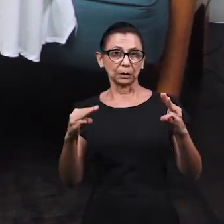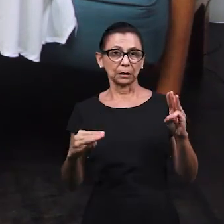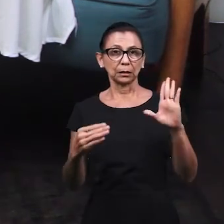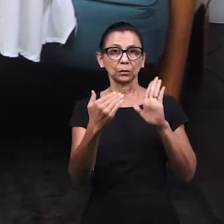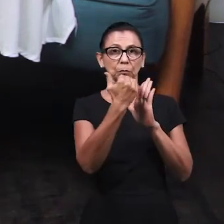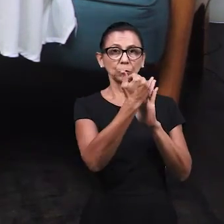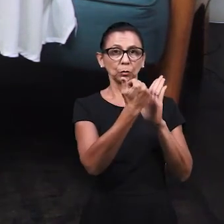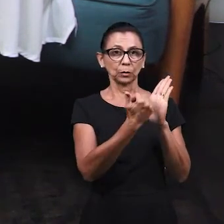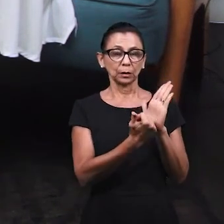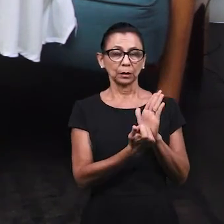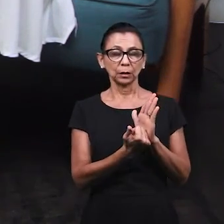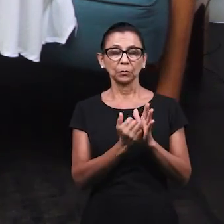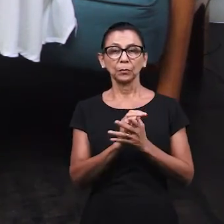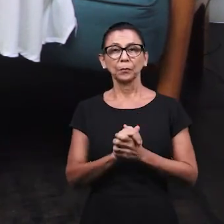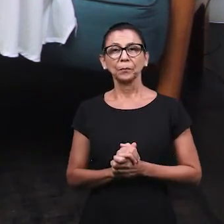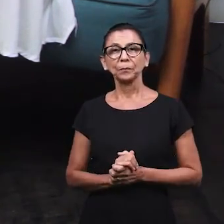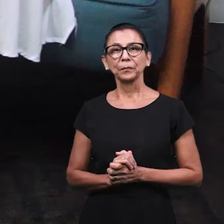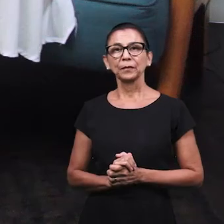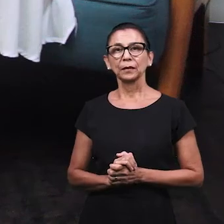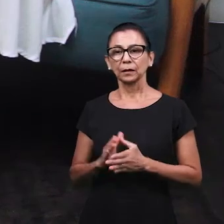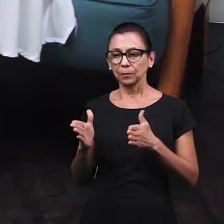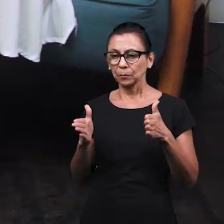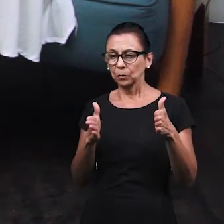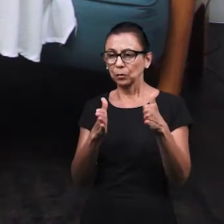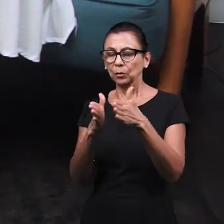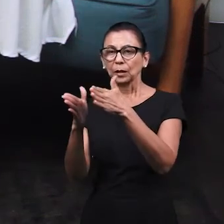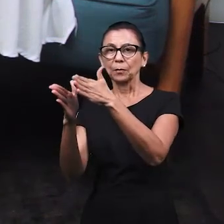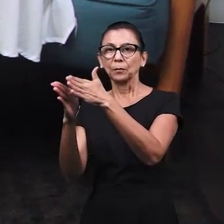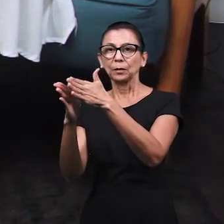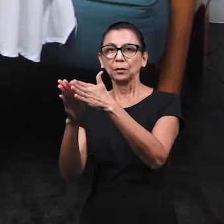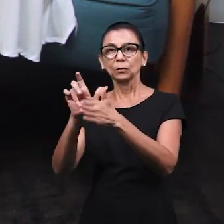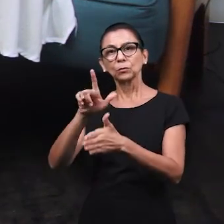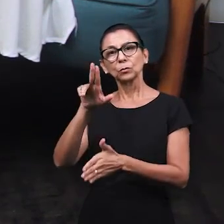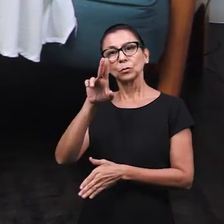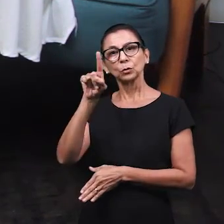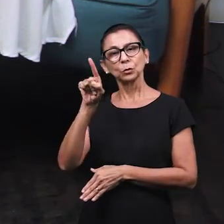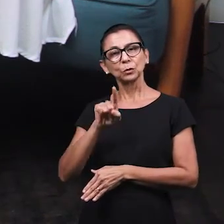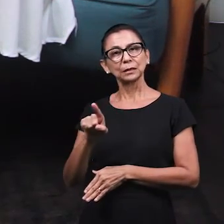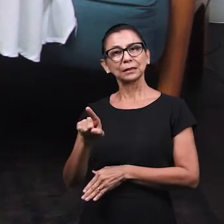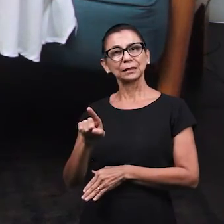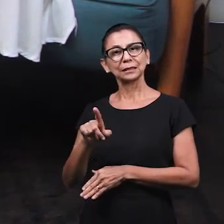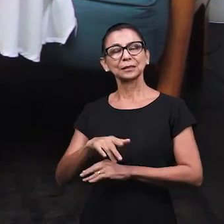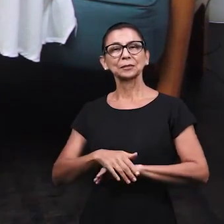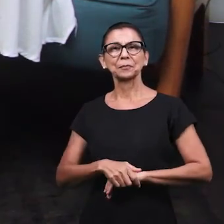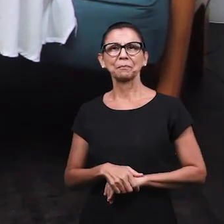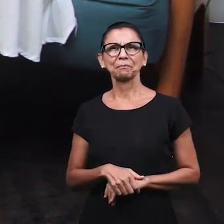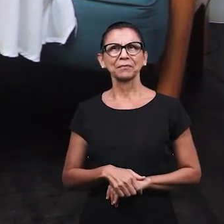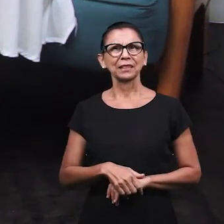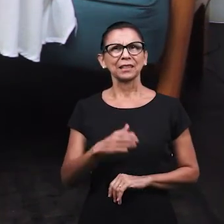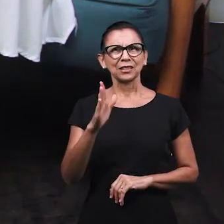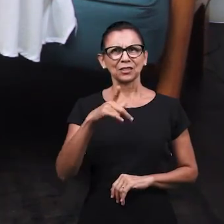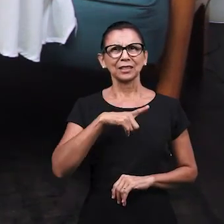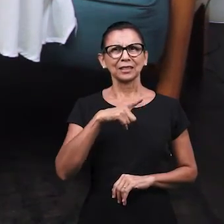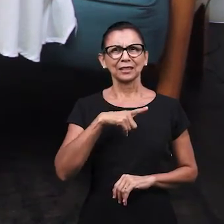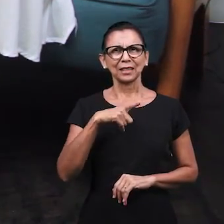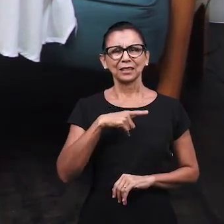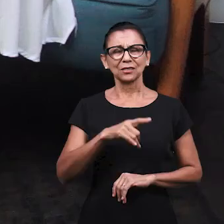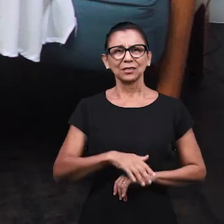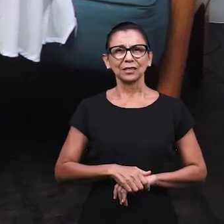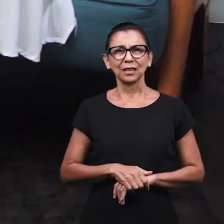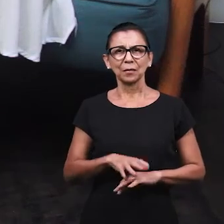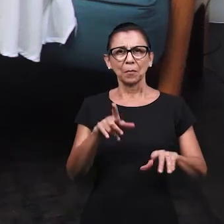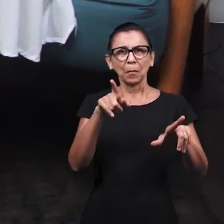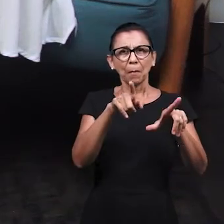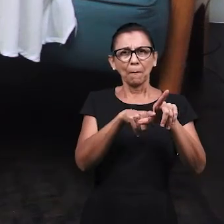Manaim, chamado Luz para o Meu Caminho. Na Rádio Manaim você já tem o Lâmpada para os Meus Pés, que é aquele quadro